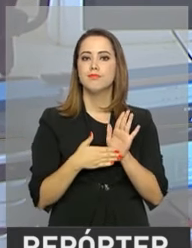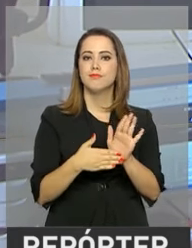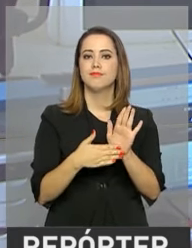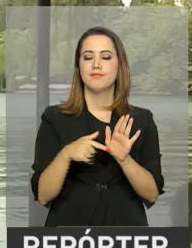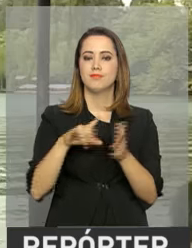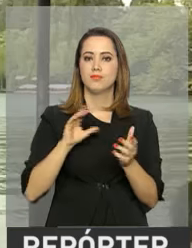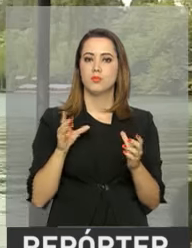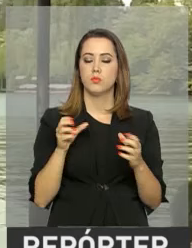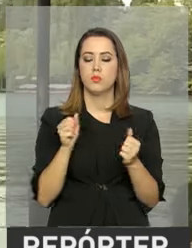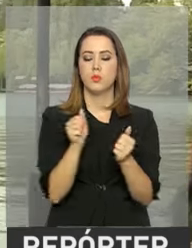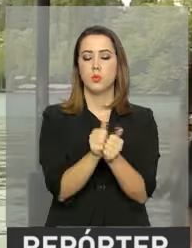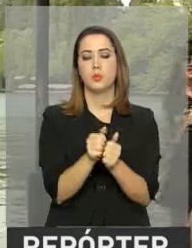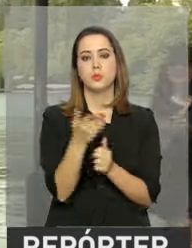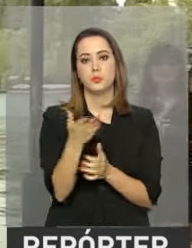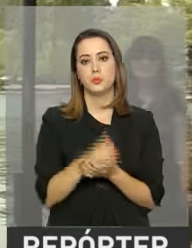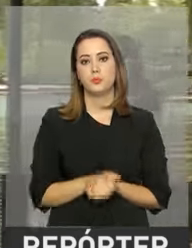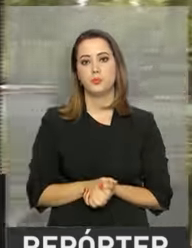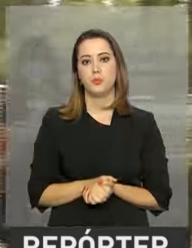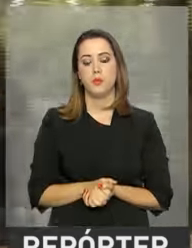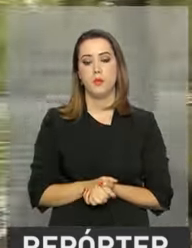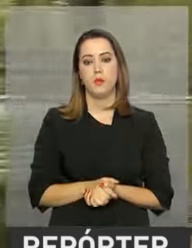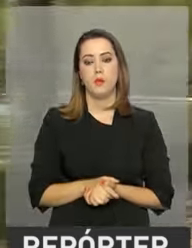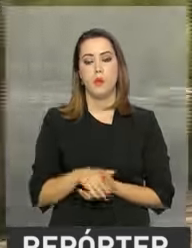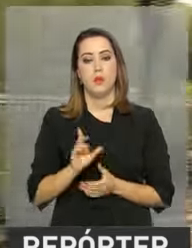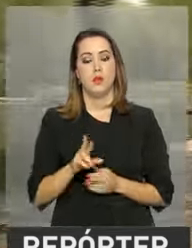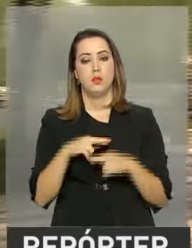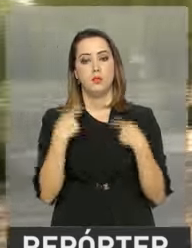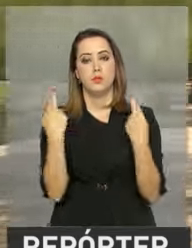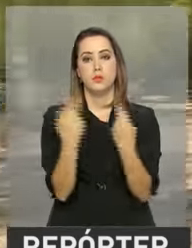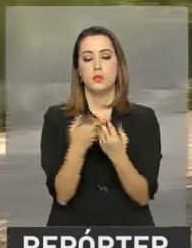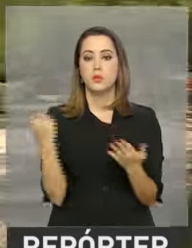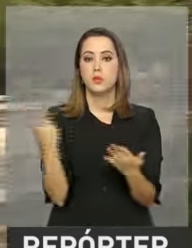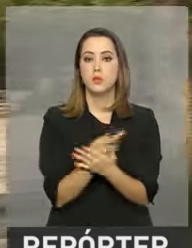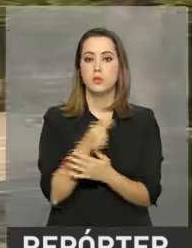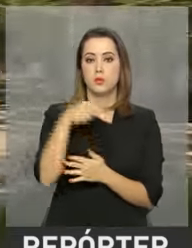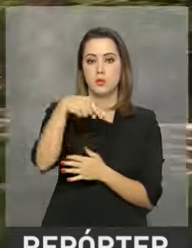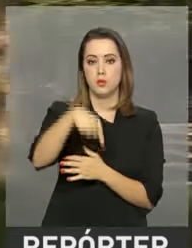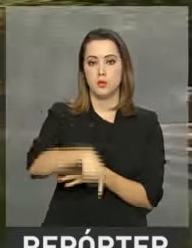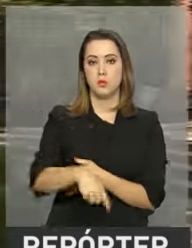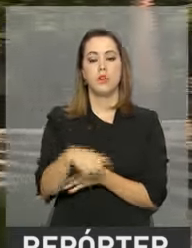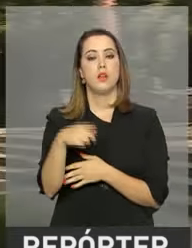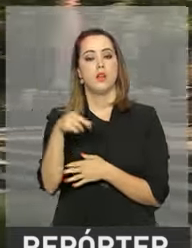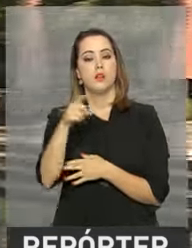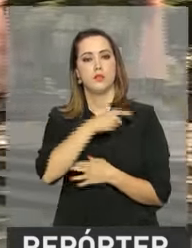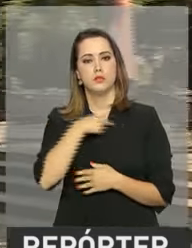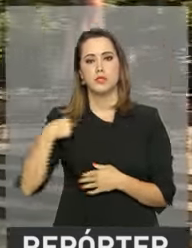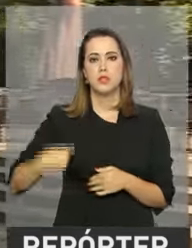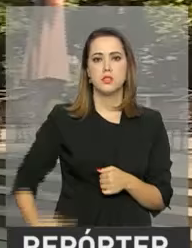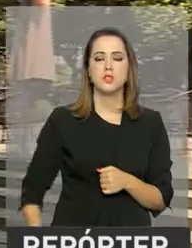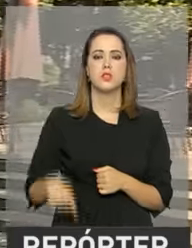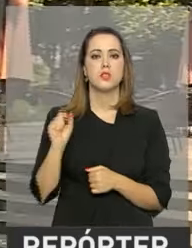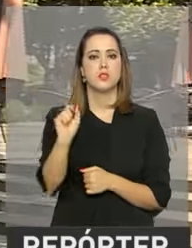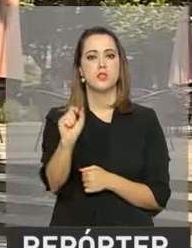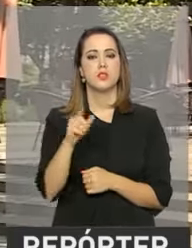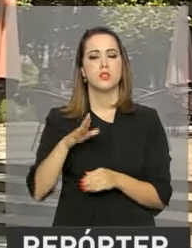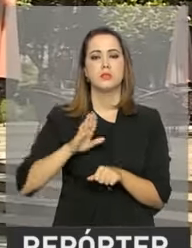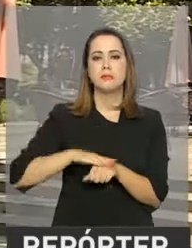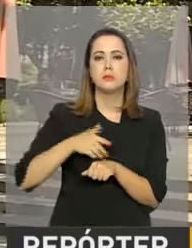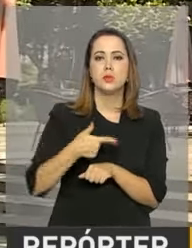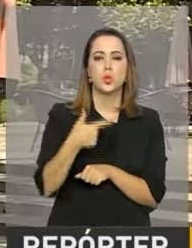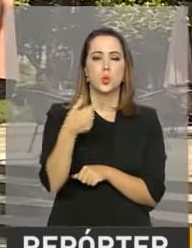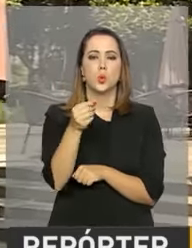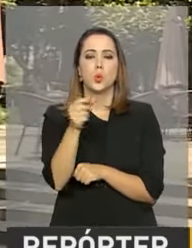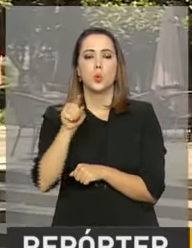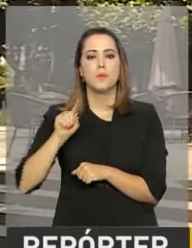encontro. A reunião de cúpula do G20 acontece aqui em Hangzhou, na China, uma cidade com mais de 2 mil anos de